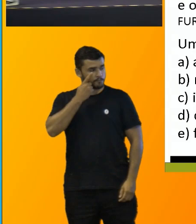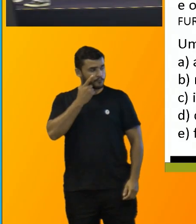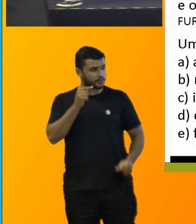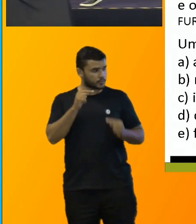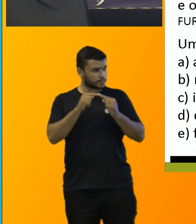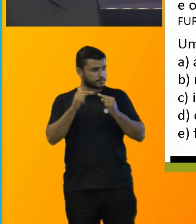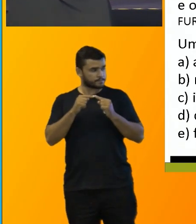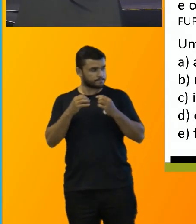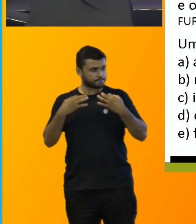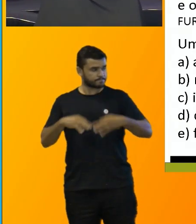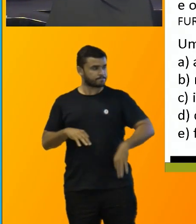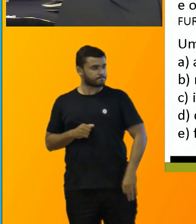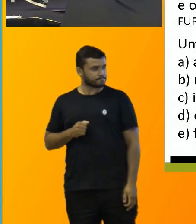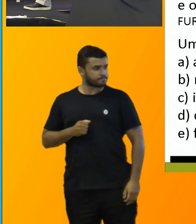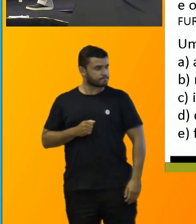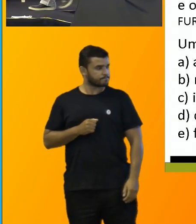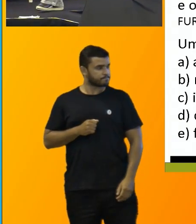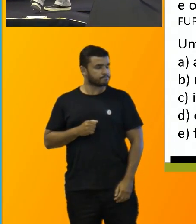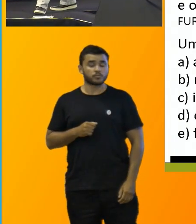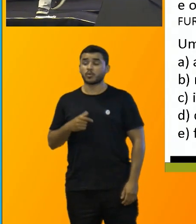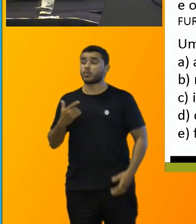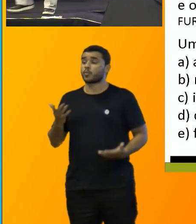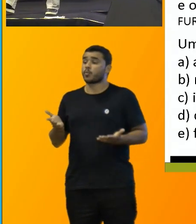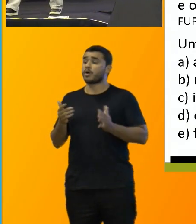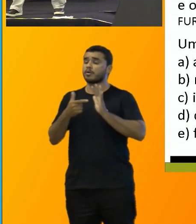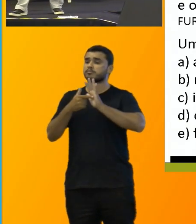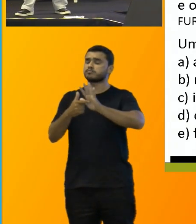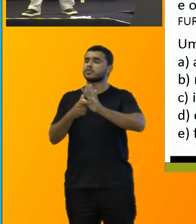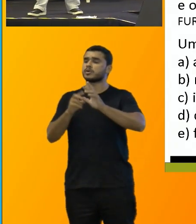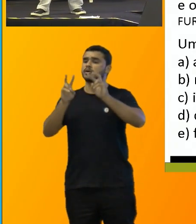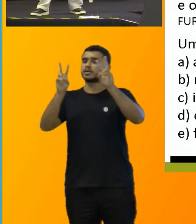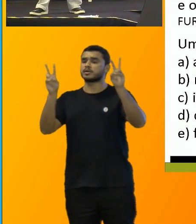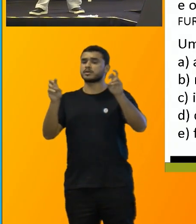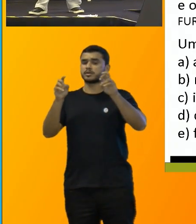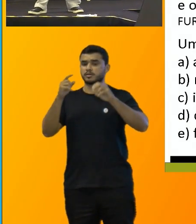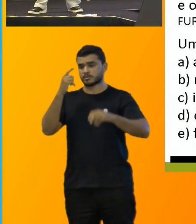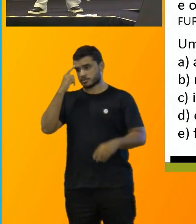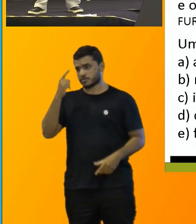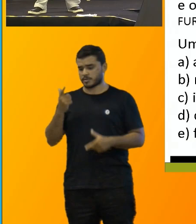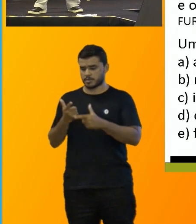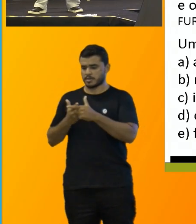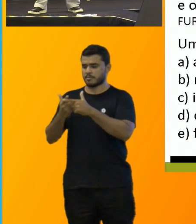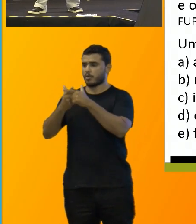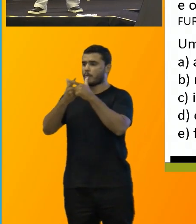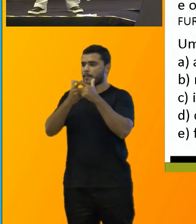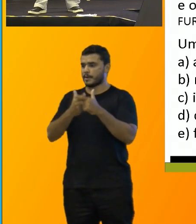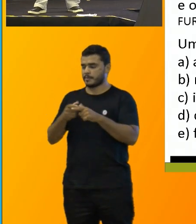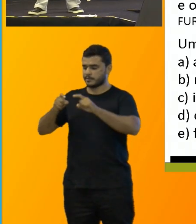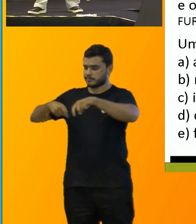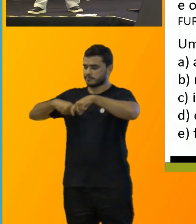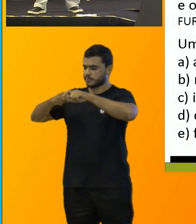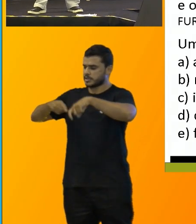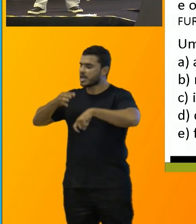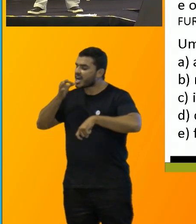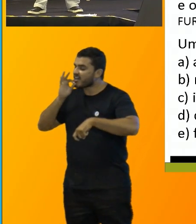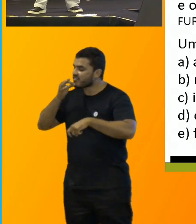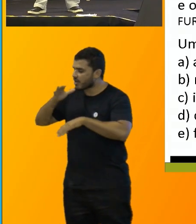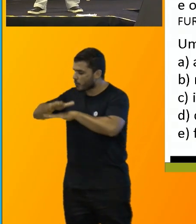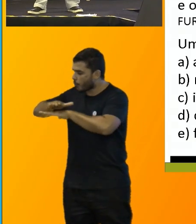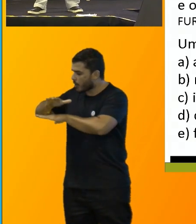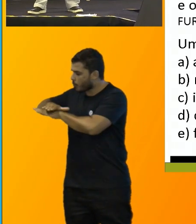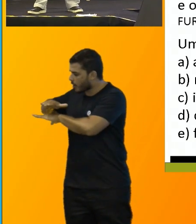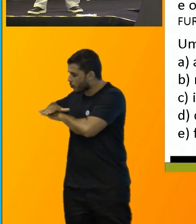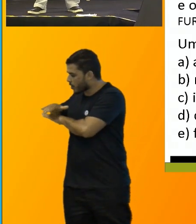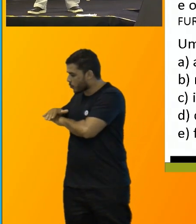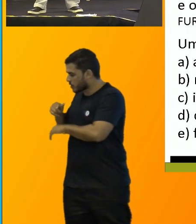que fazer uma inferência. Qual foi a conjuntura apresentada? Crise do café. Tem café demais e não tem para